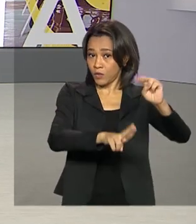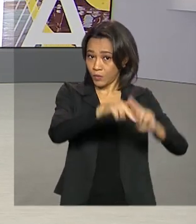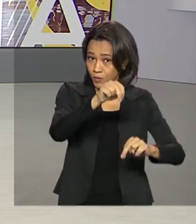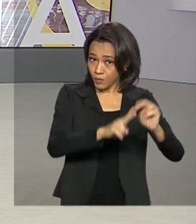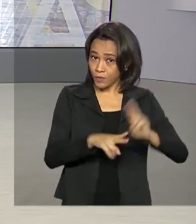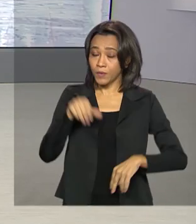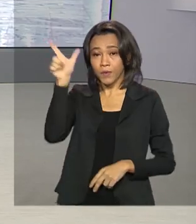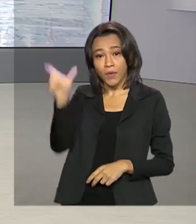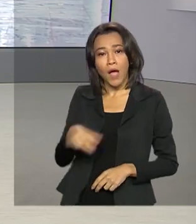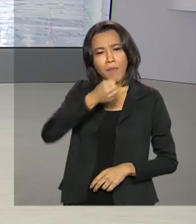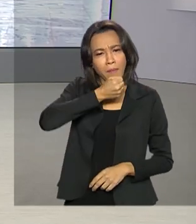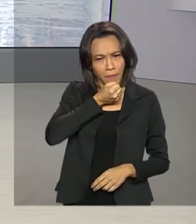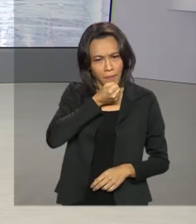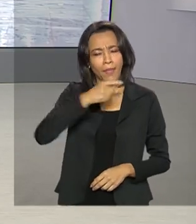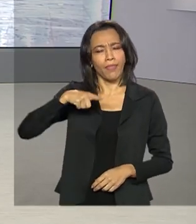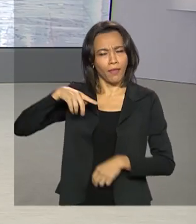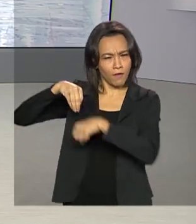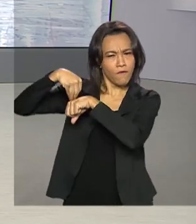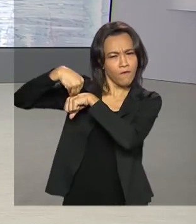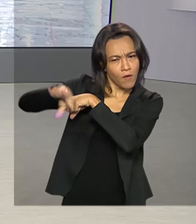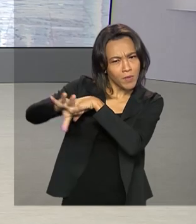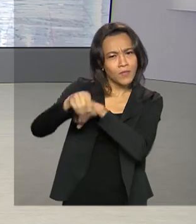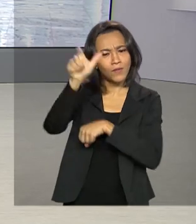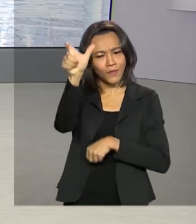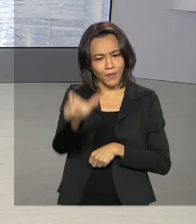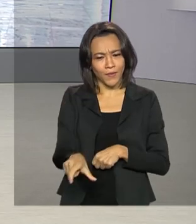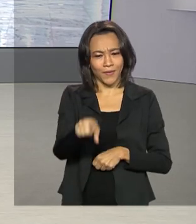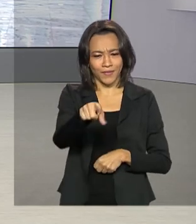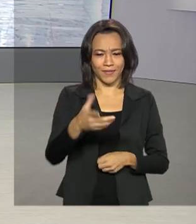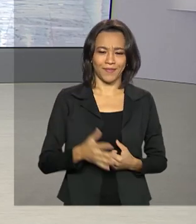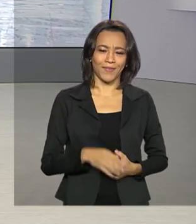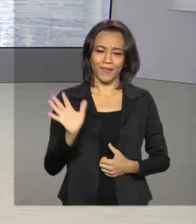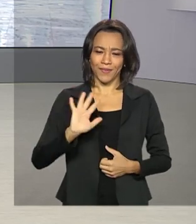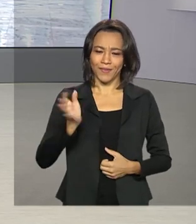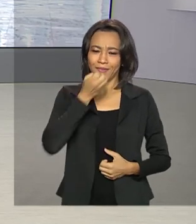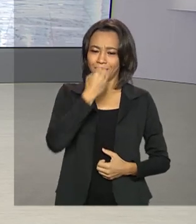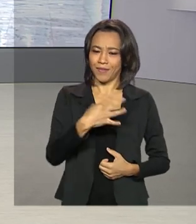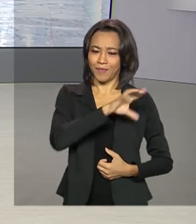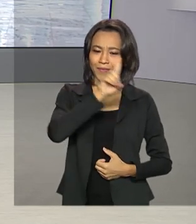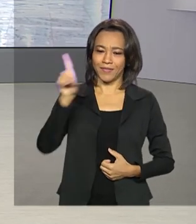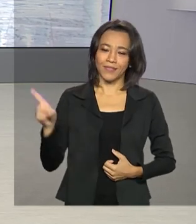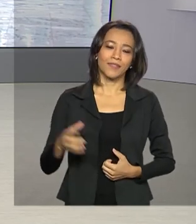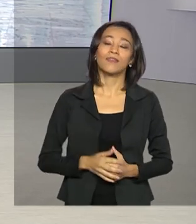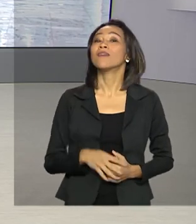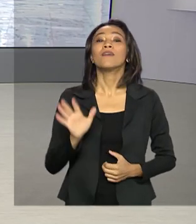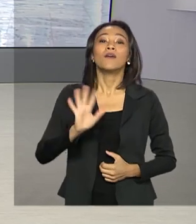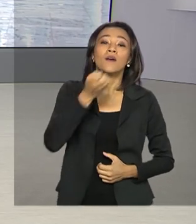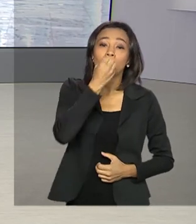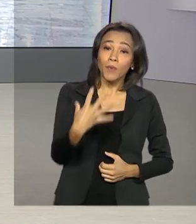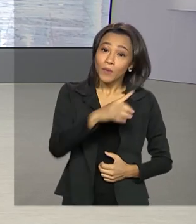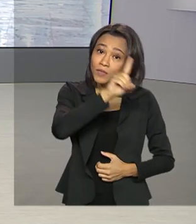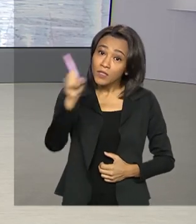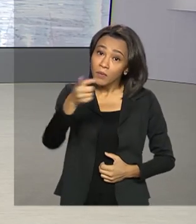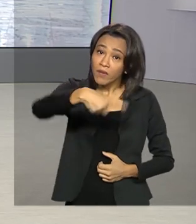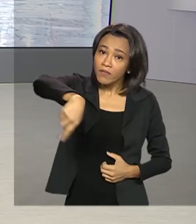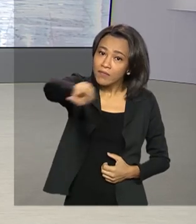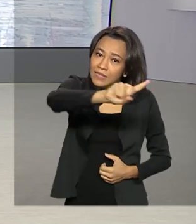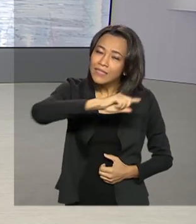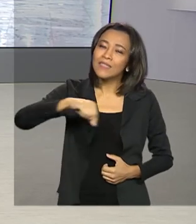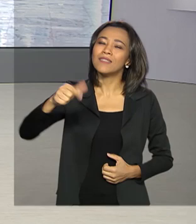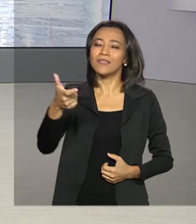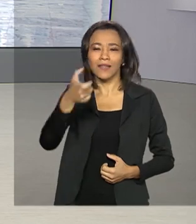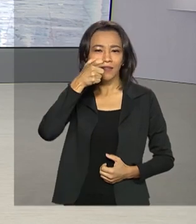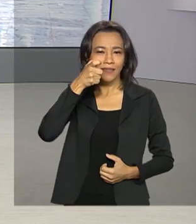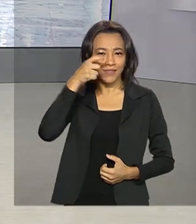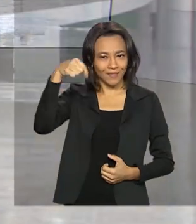repórter Selma Dias traz as informações ao vivo pra gente. Oi Selma, bom dia. Oi Renata, bom dia pra você também pra quem tá conosco